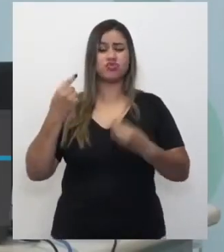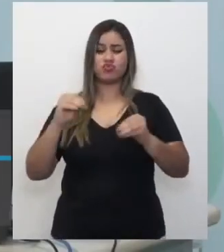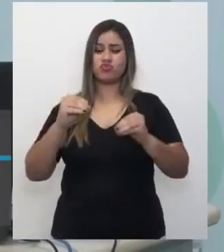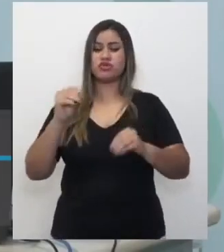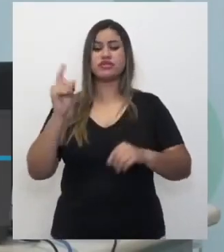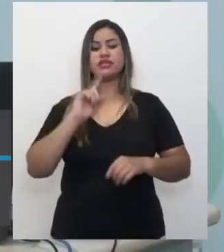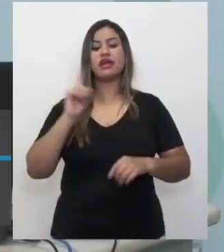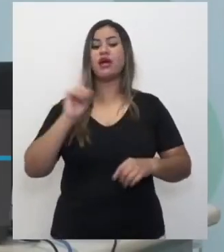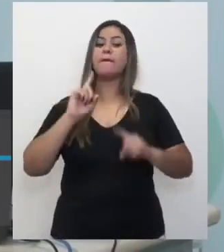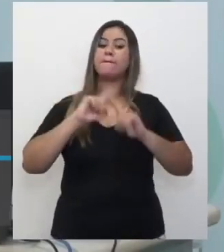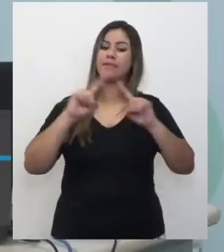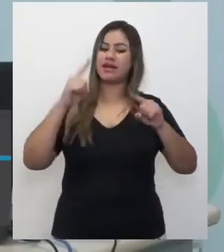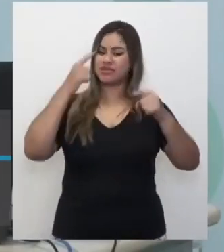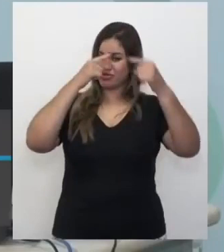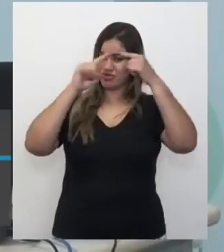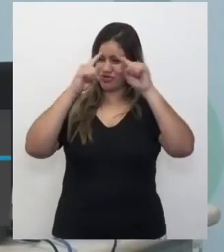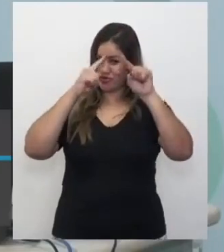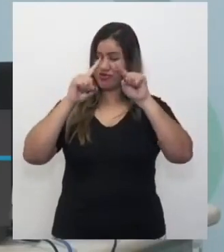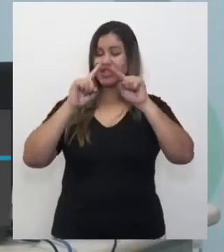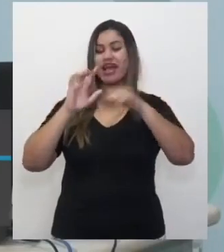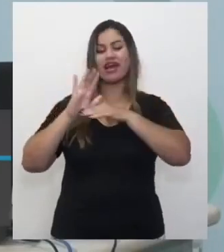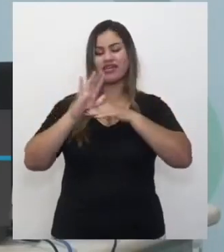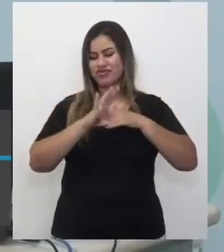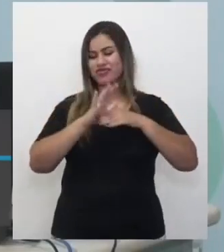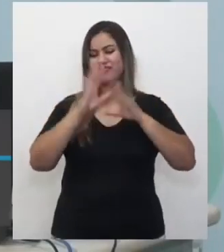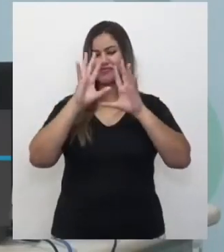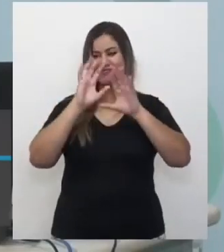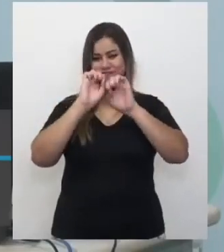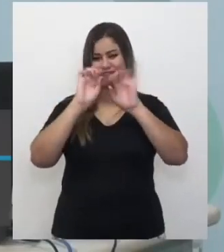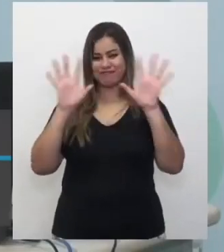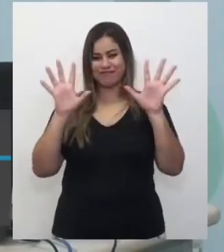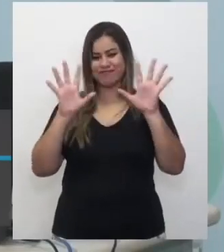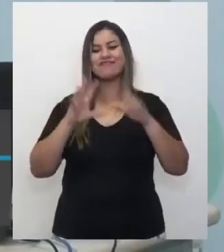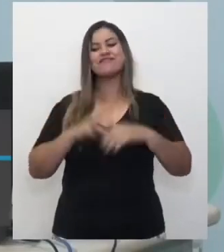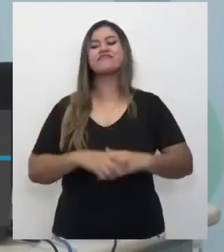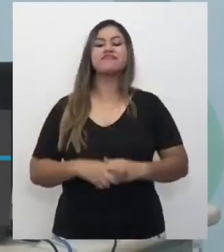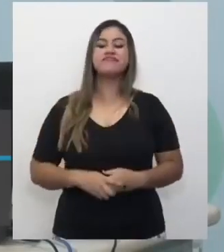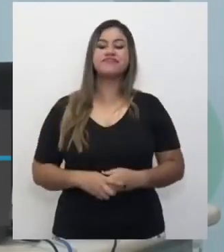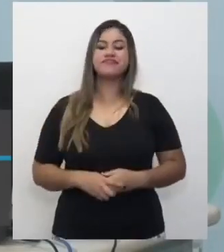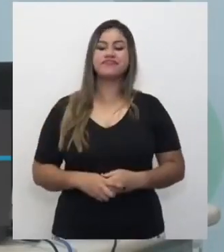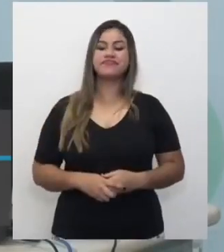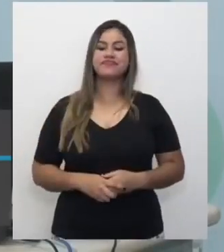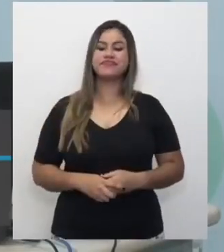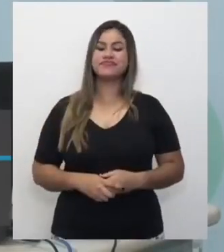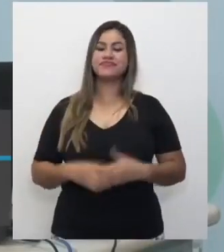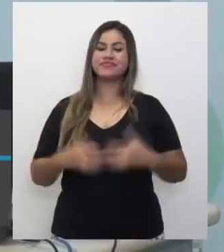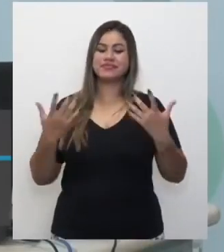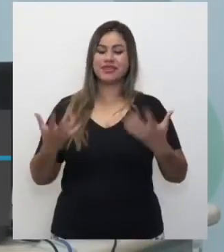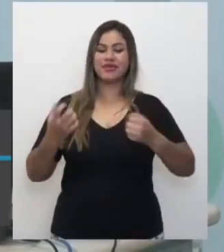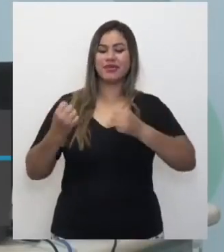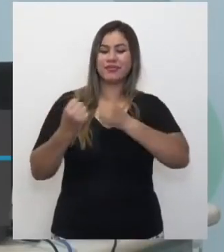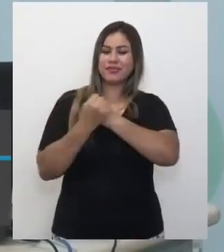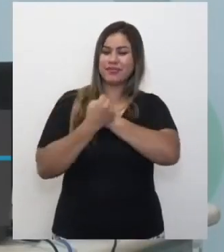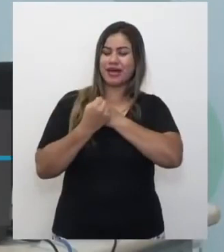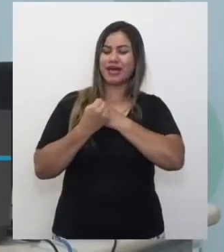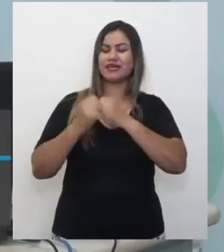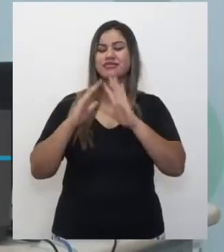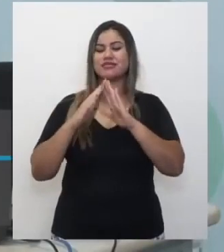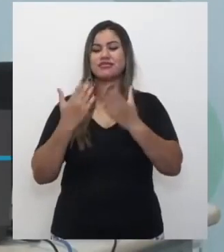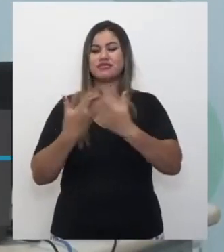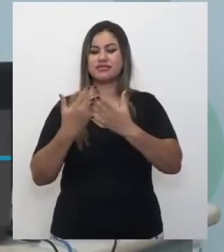dúvida, daqui a pouquinho a professora Roberta fará para vocês o arredondamento. Então, vai um abraço para os alunos da